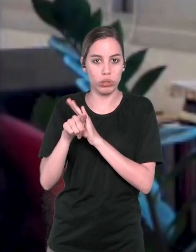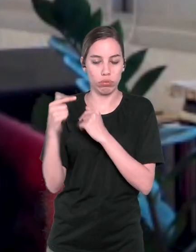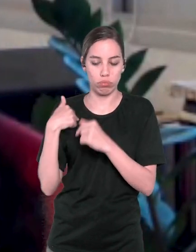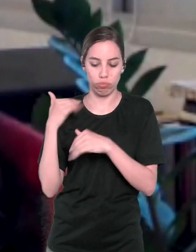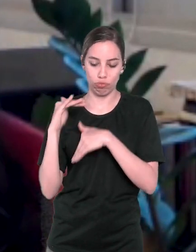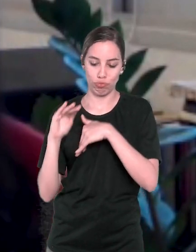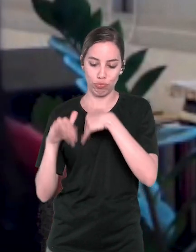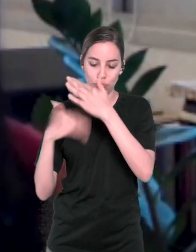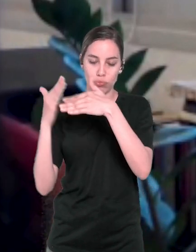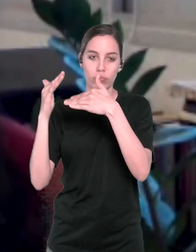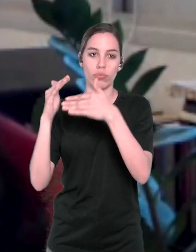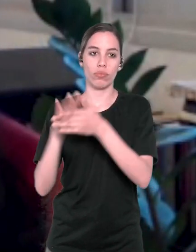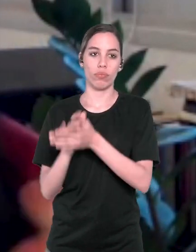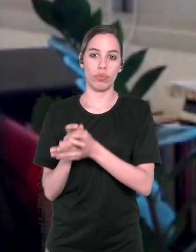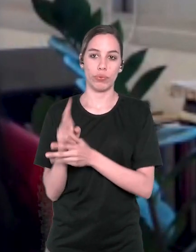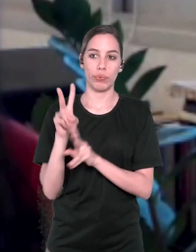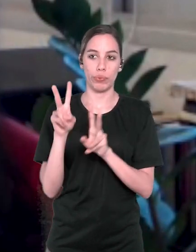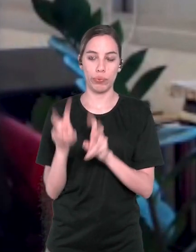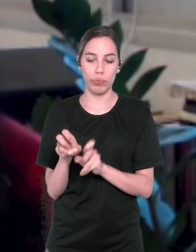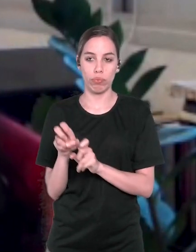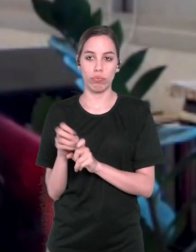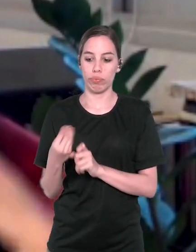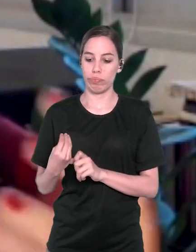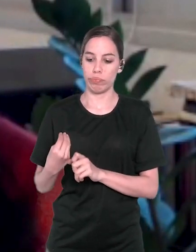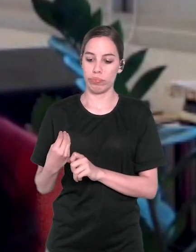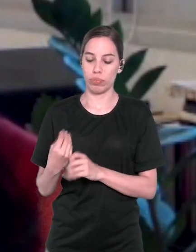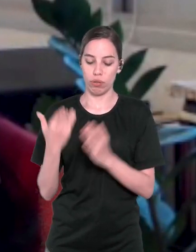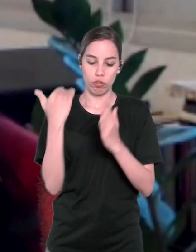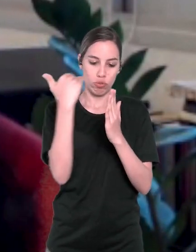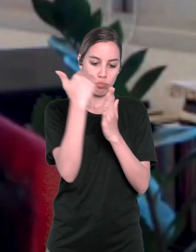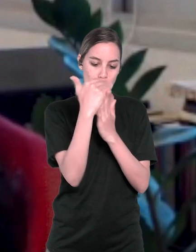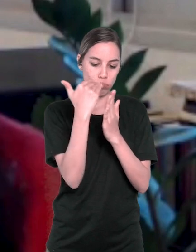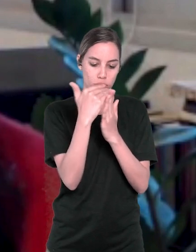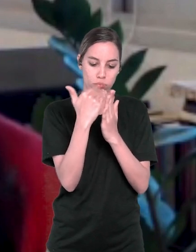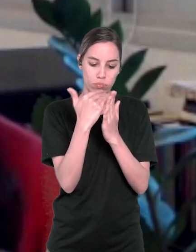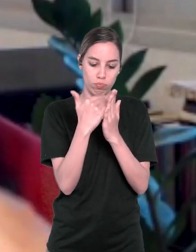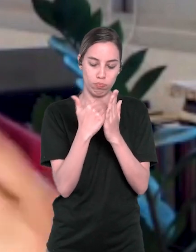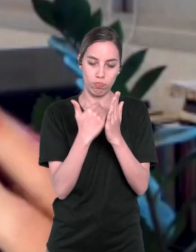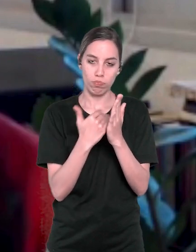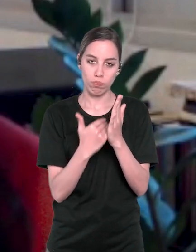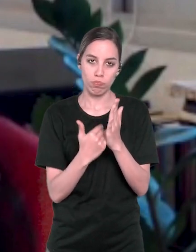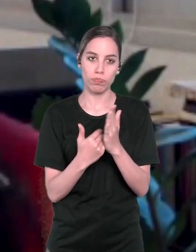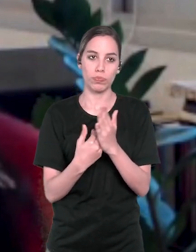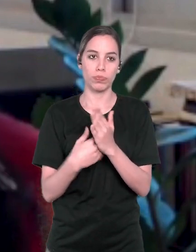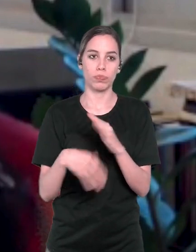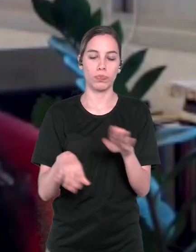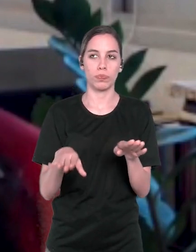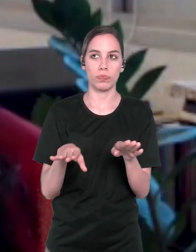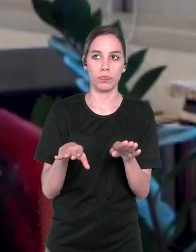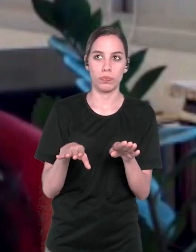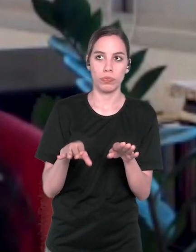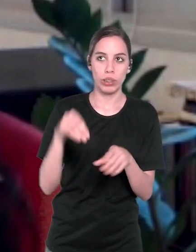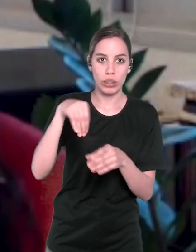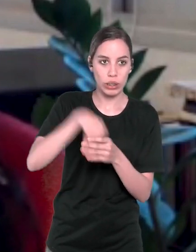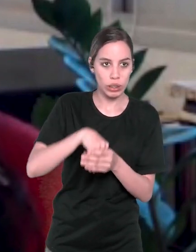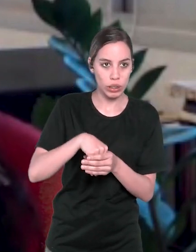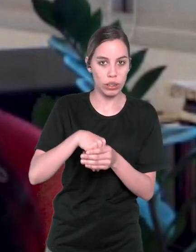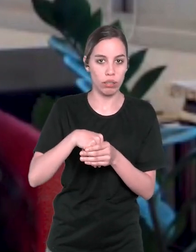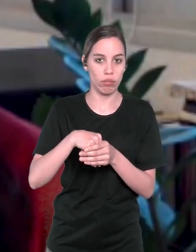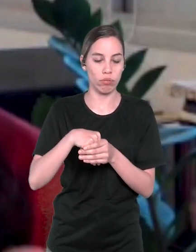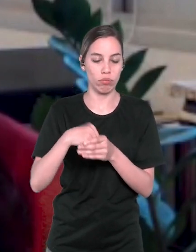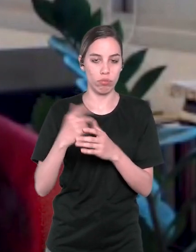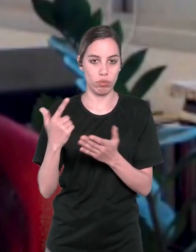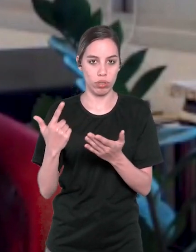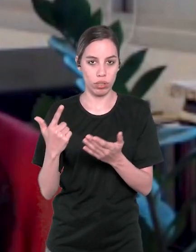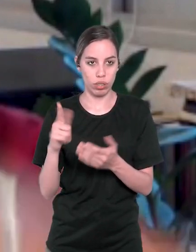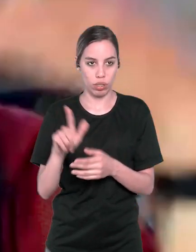sobre a presença de listas, verbetes na literatura e nas artes,